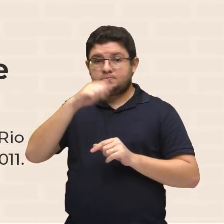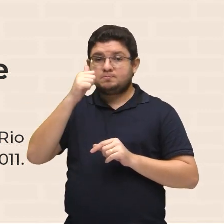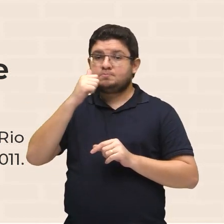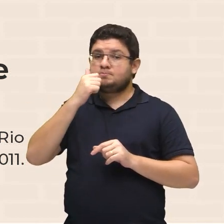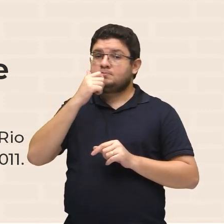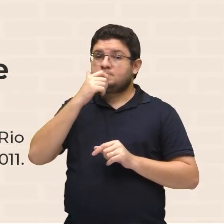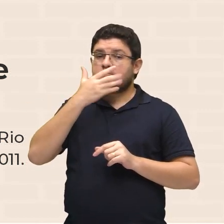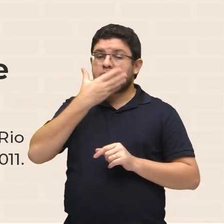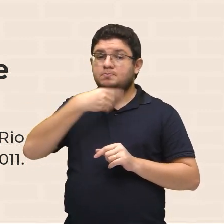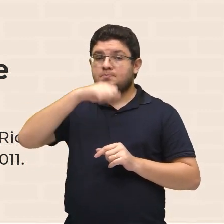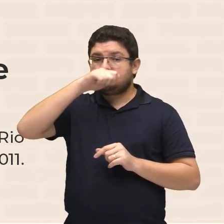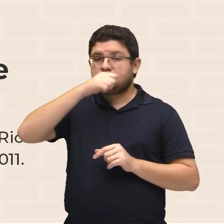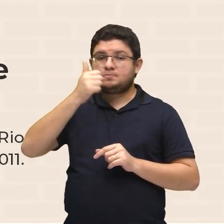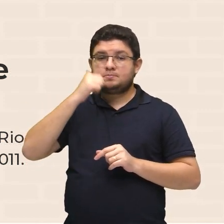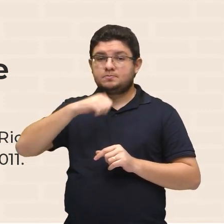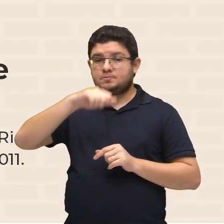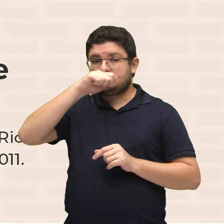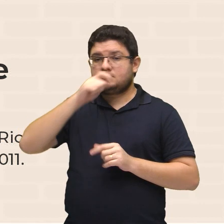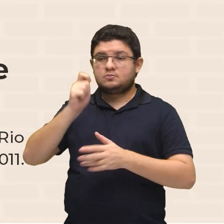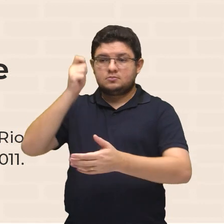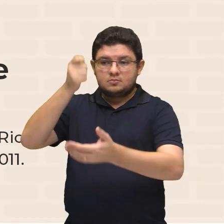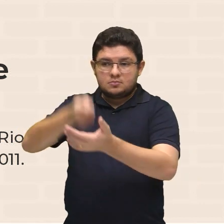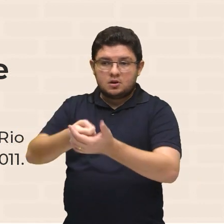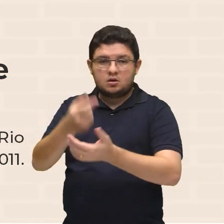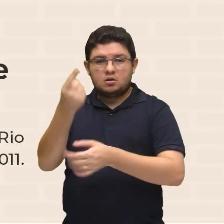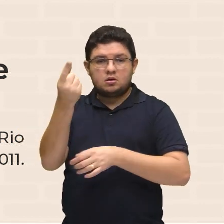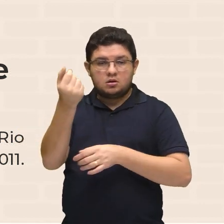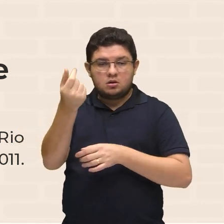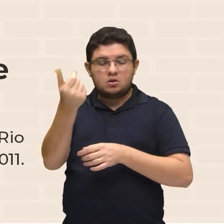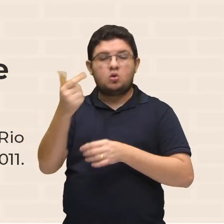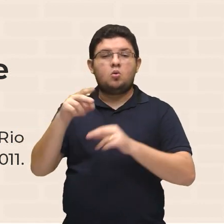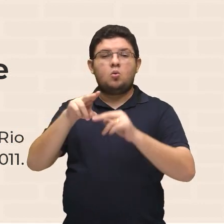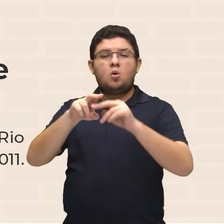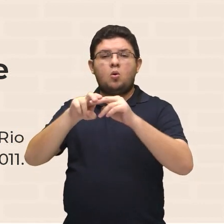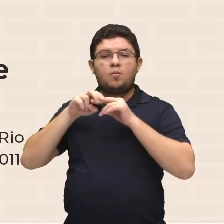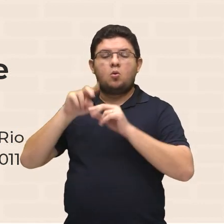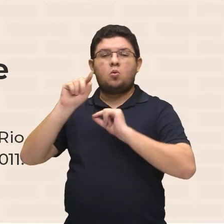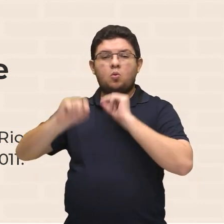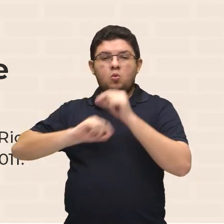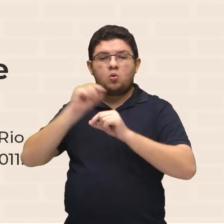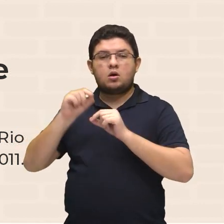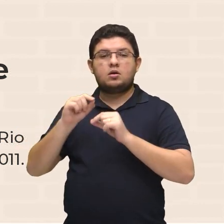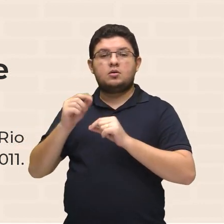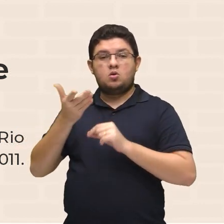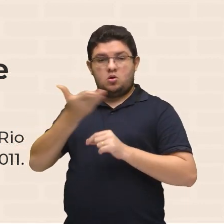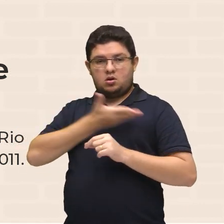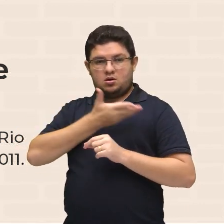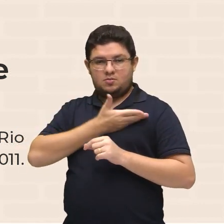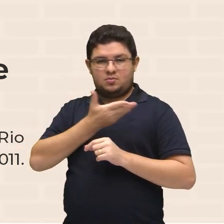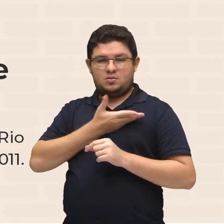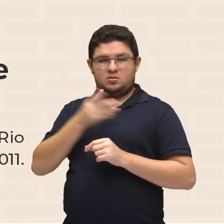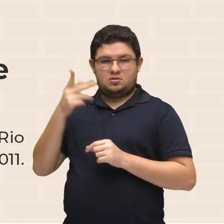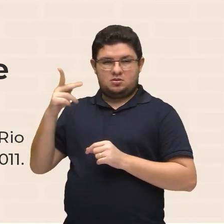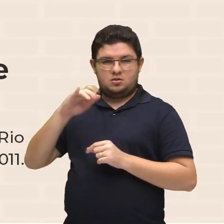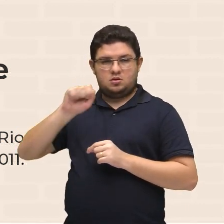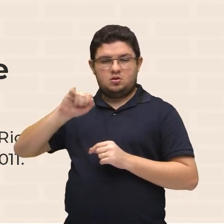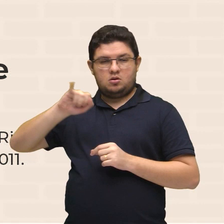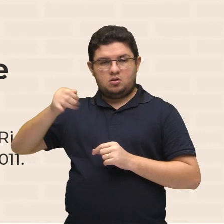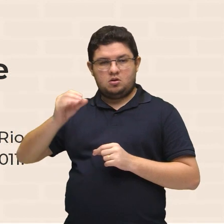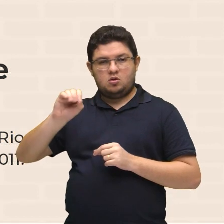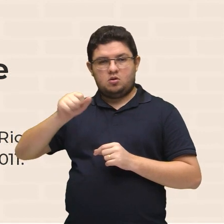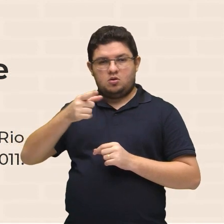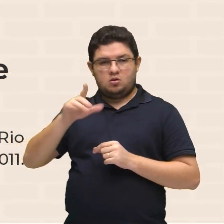indenização por danos morais à família de um colega de sala. De quem? Do João,